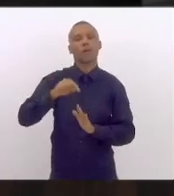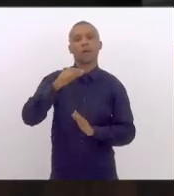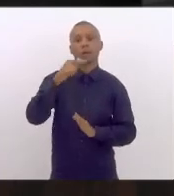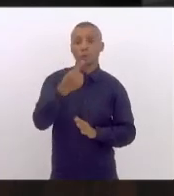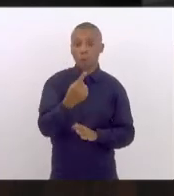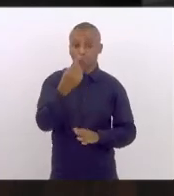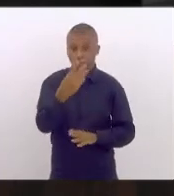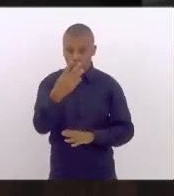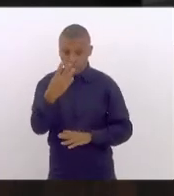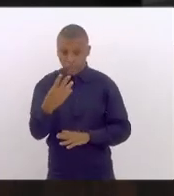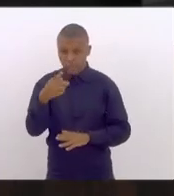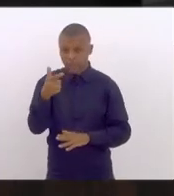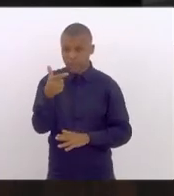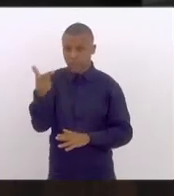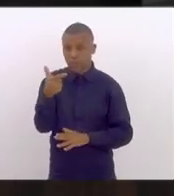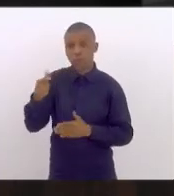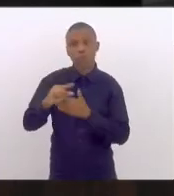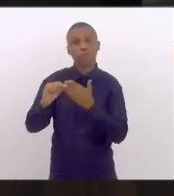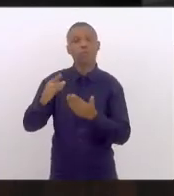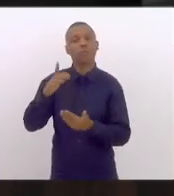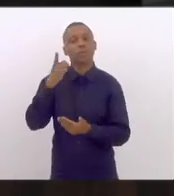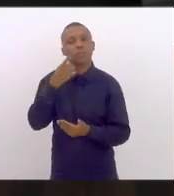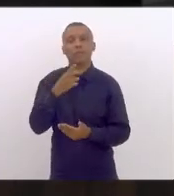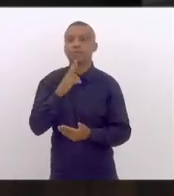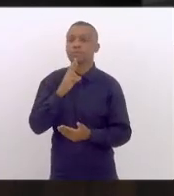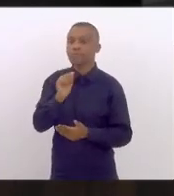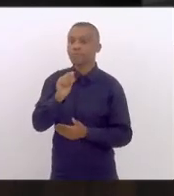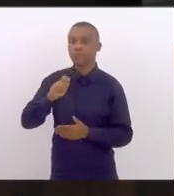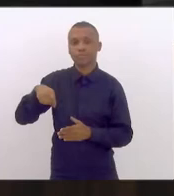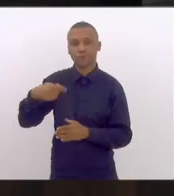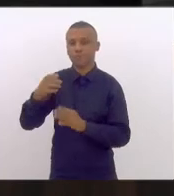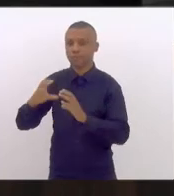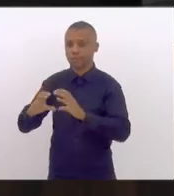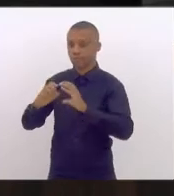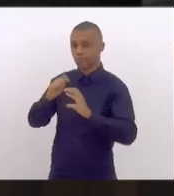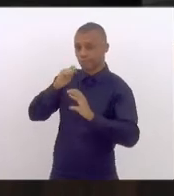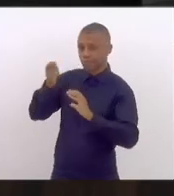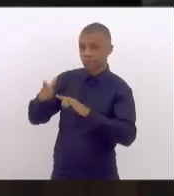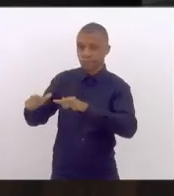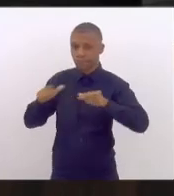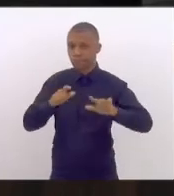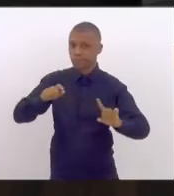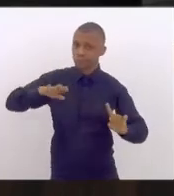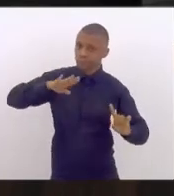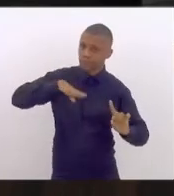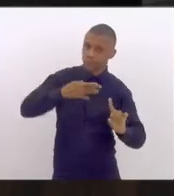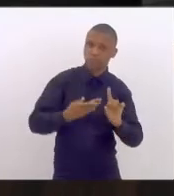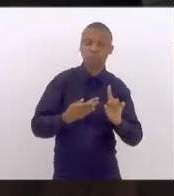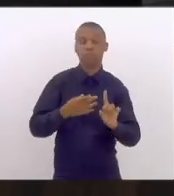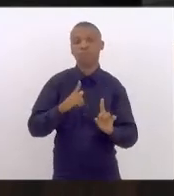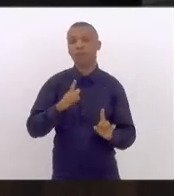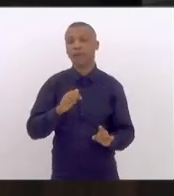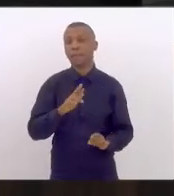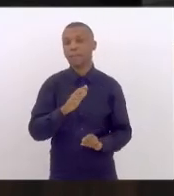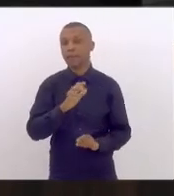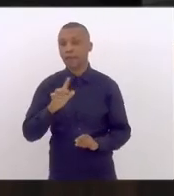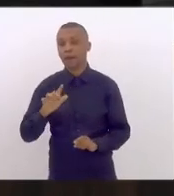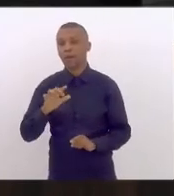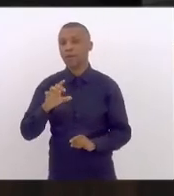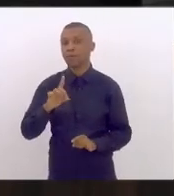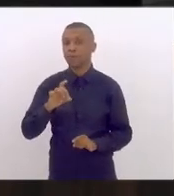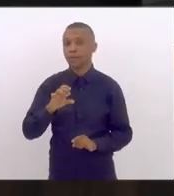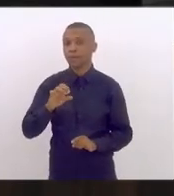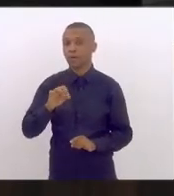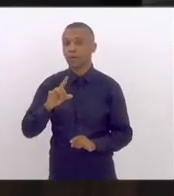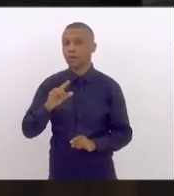Deputado Rodrigo Amorim que concede a medalha Tiradentes respectivo diploma o senhor Gabriel Oliveira Davi ele pareceres